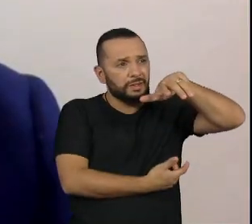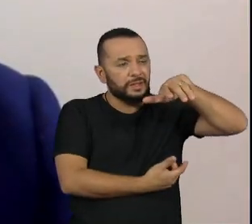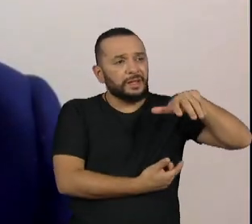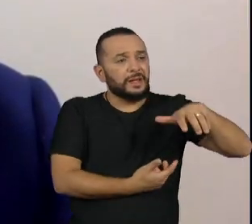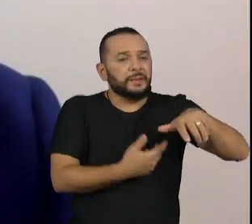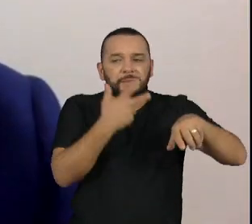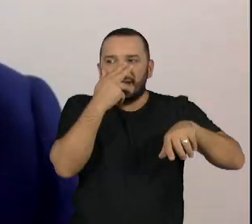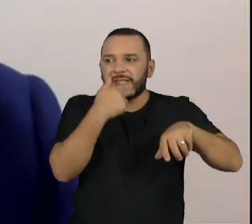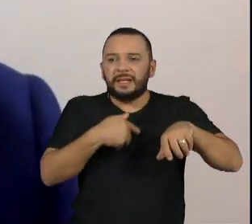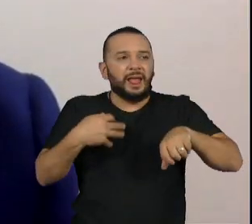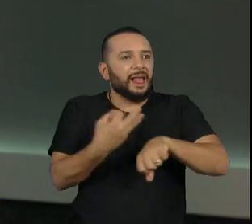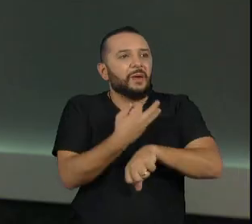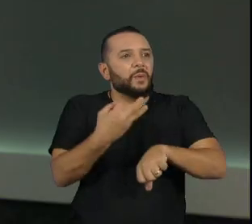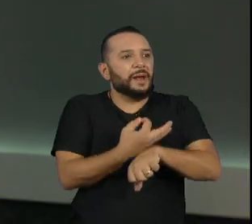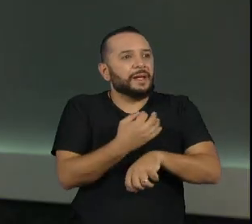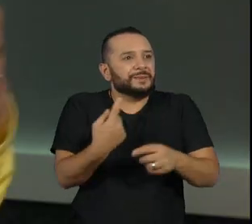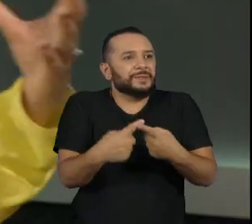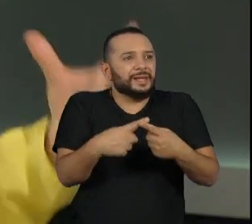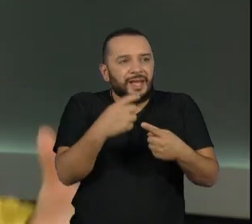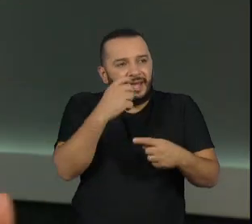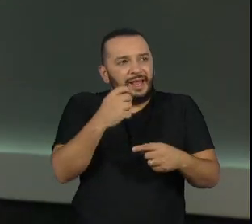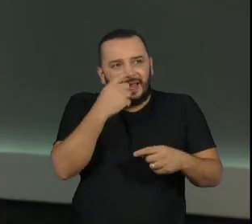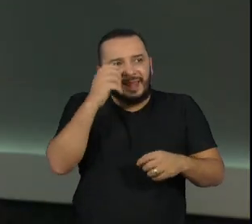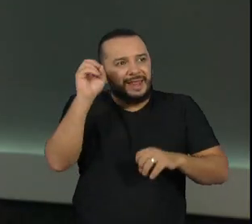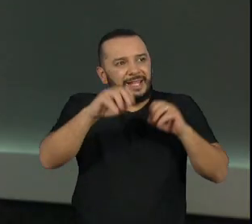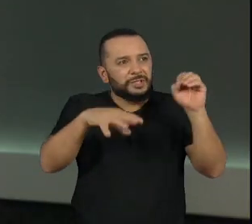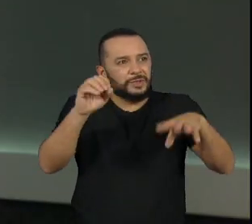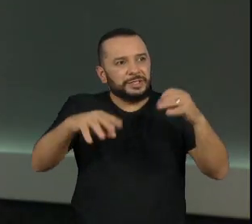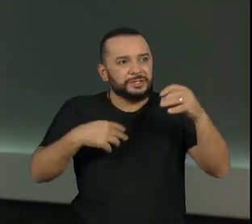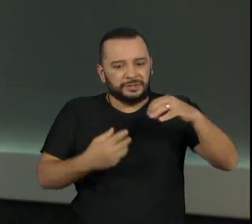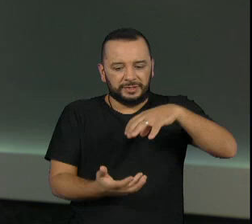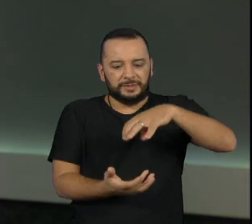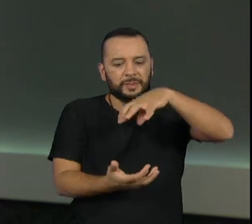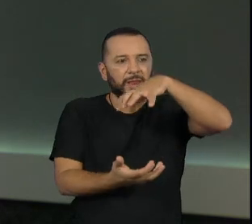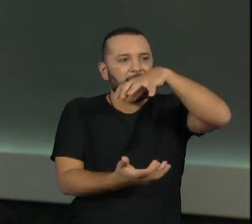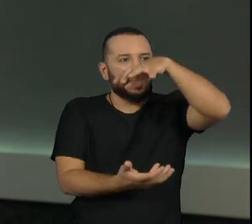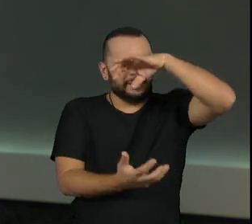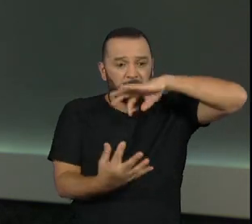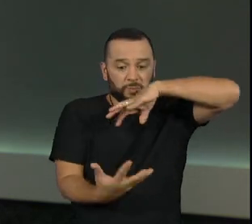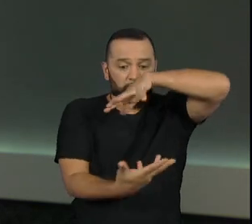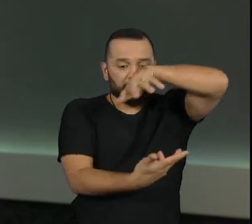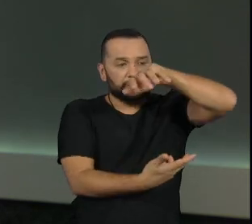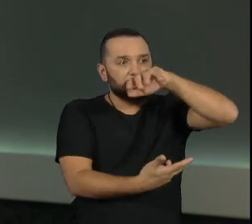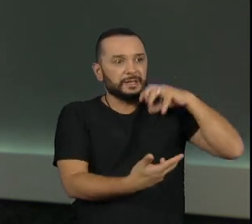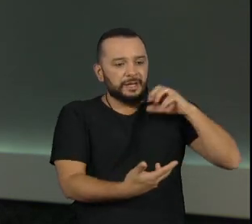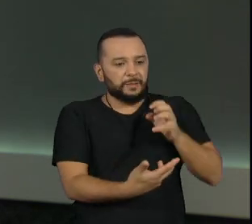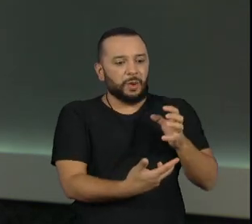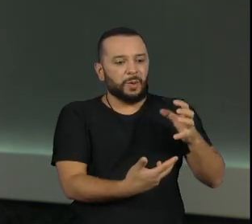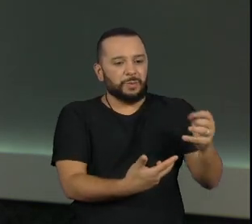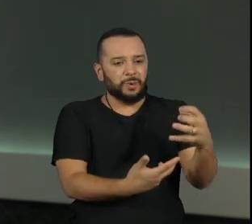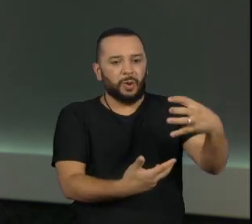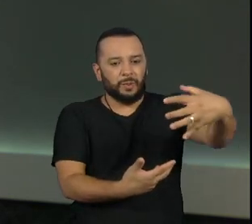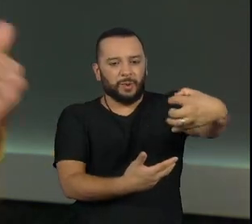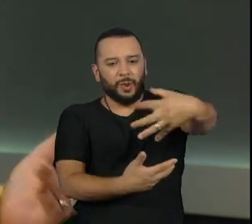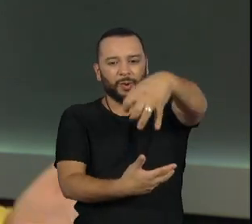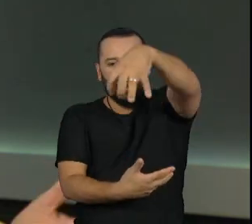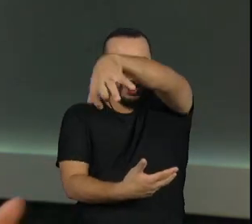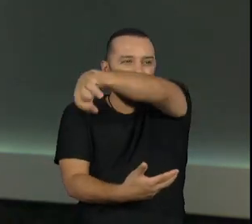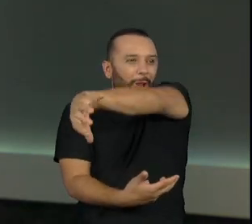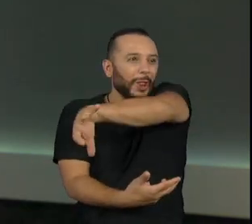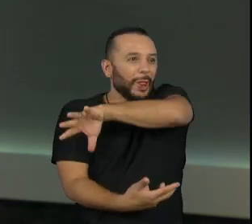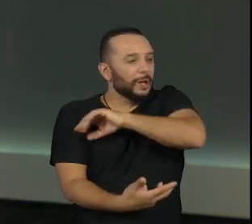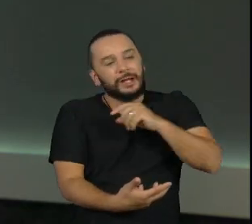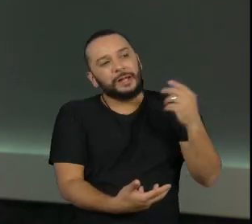de volume de lixo? Porque isso está em algum lugar do planeta sempre. Não dá para jogar para a estratosfera o que a gente consome